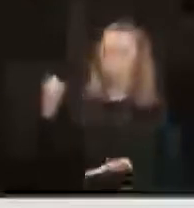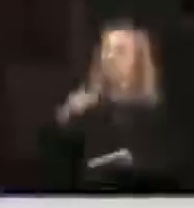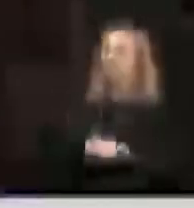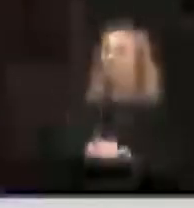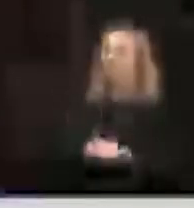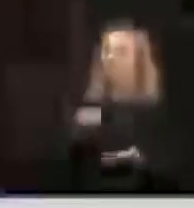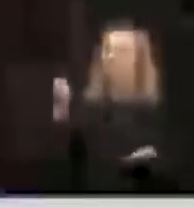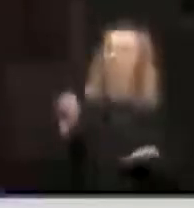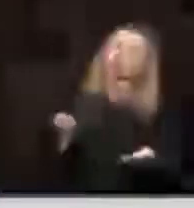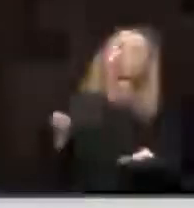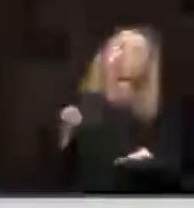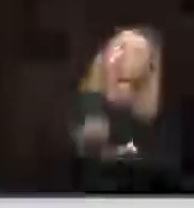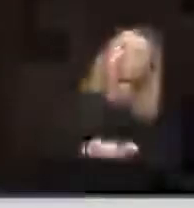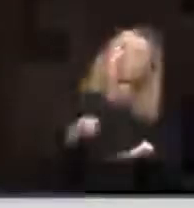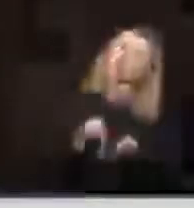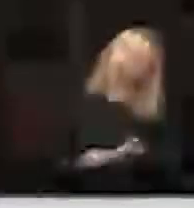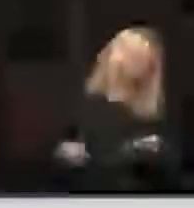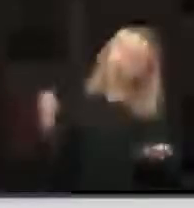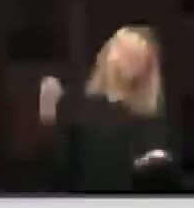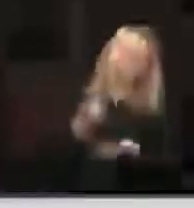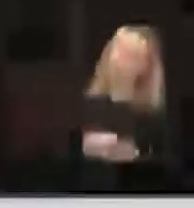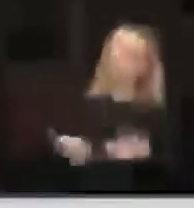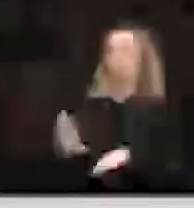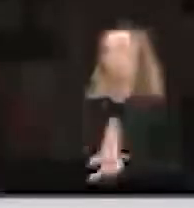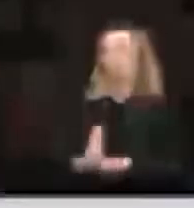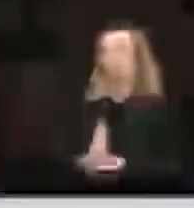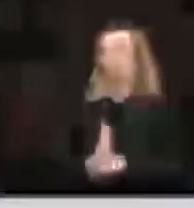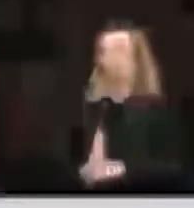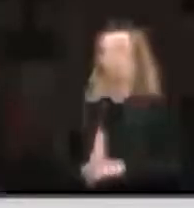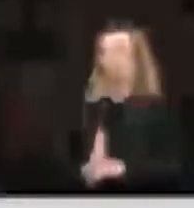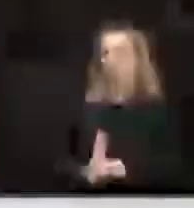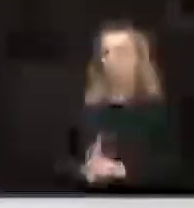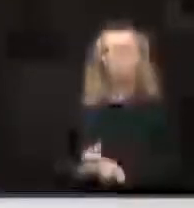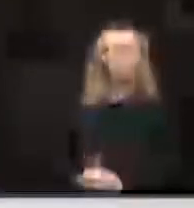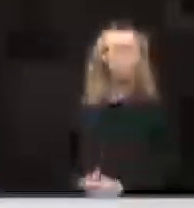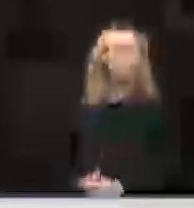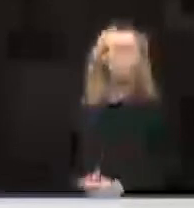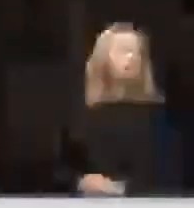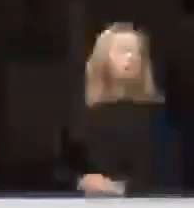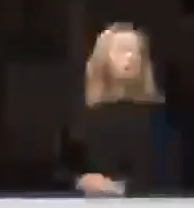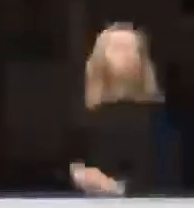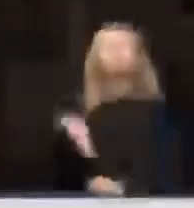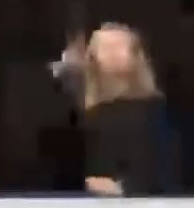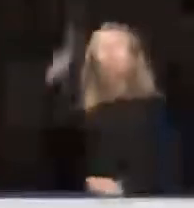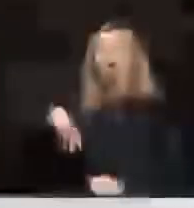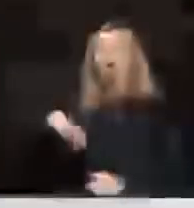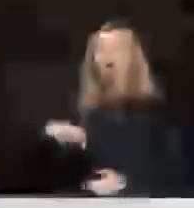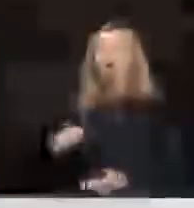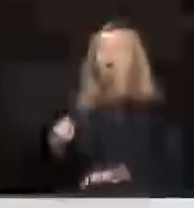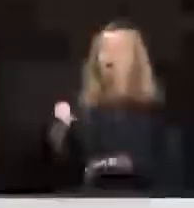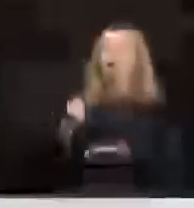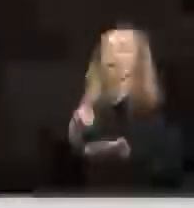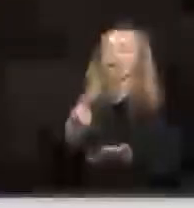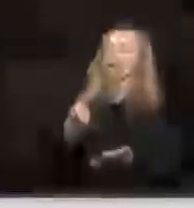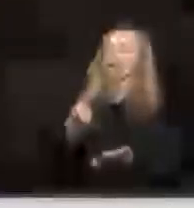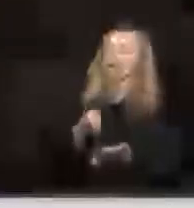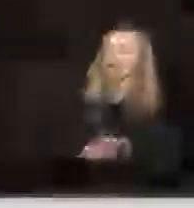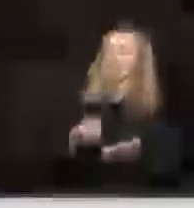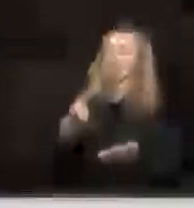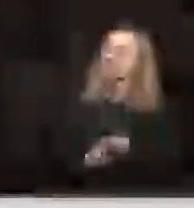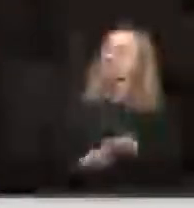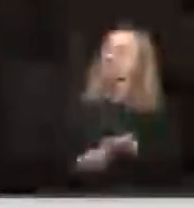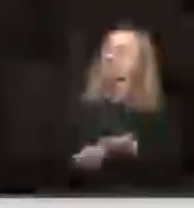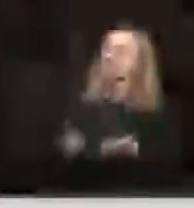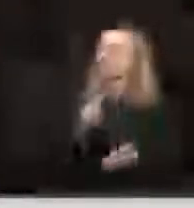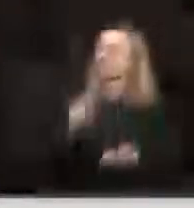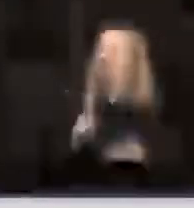em relação à liberdade de expressão, quem exige o descumprimento da